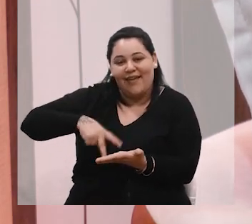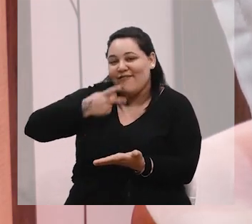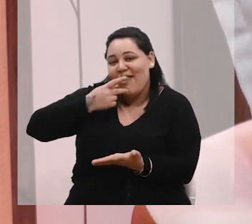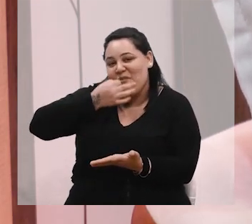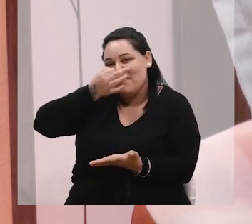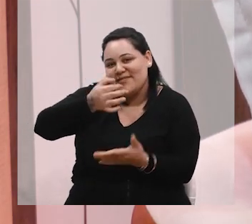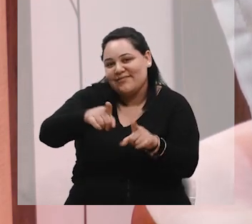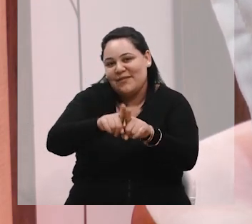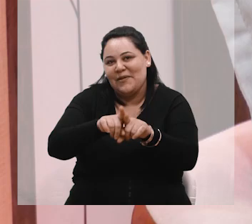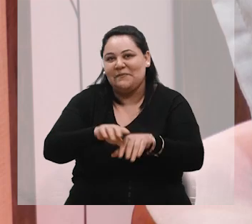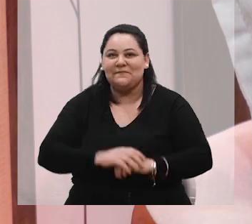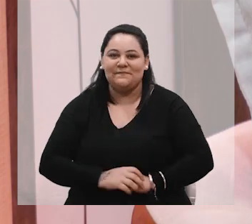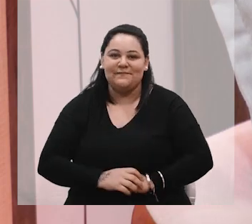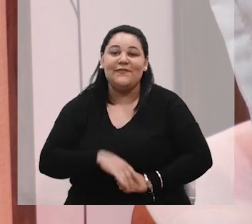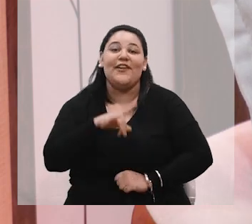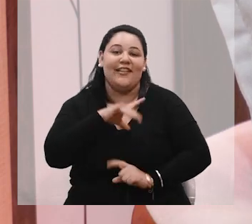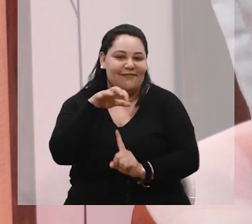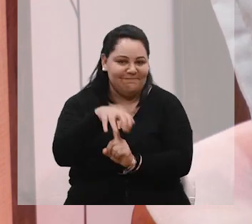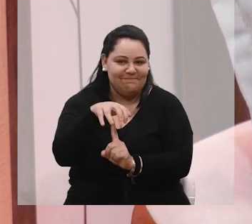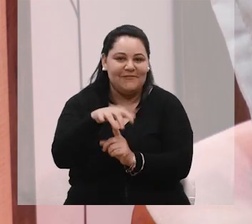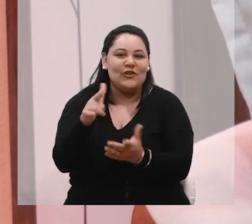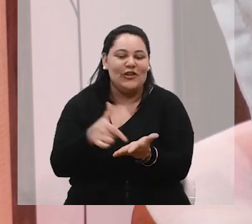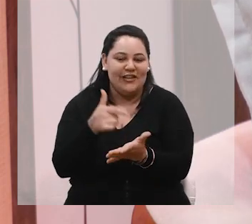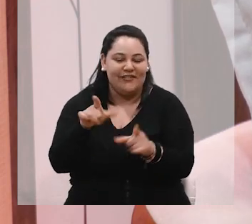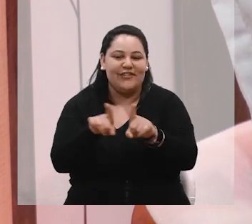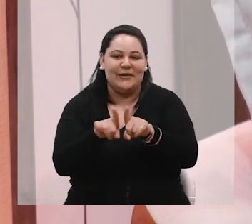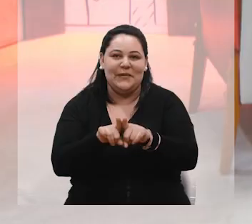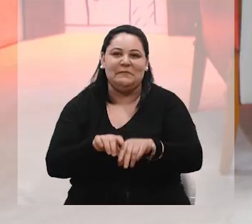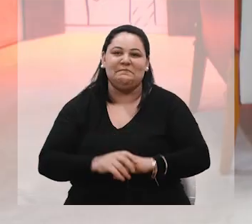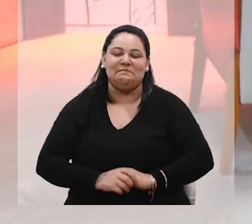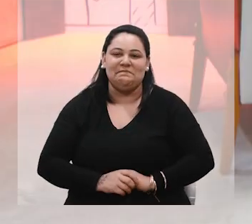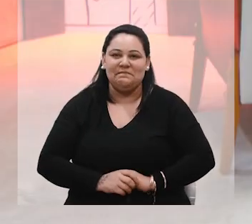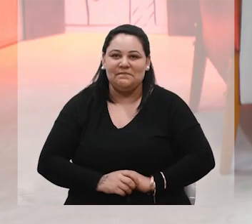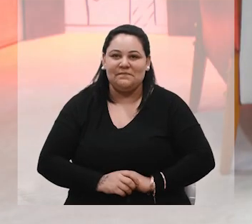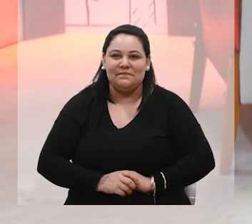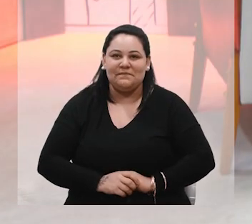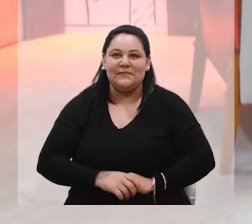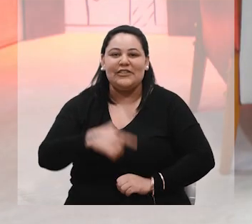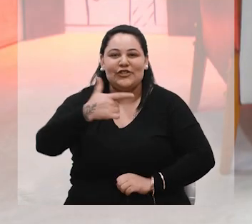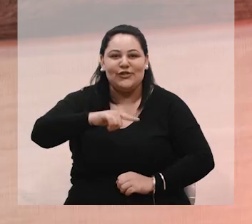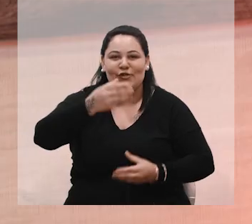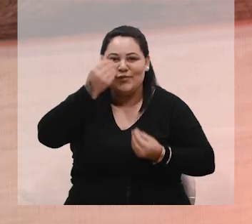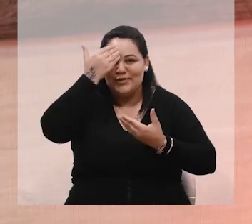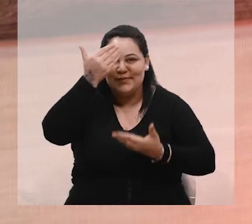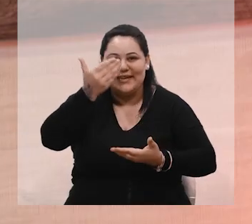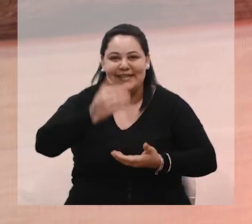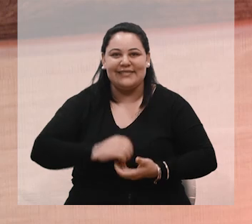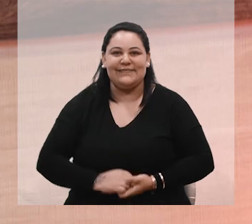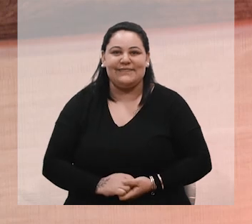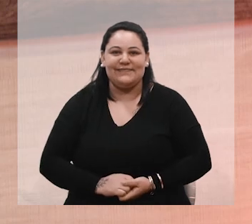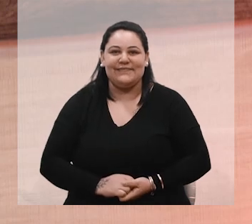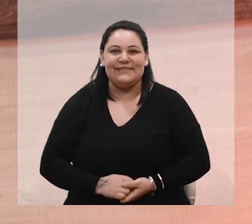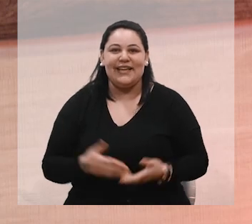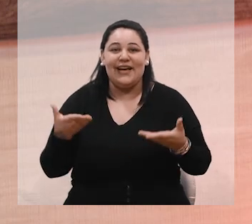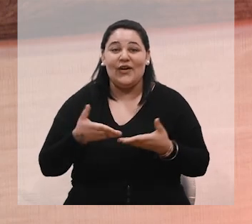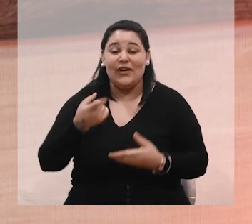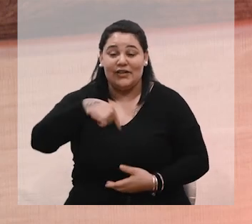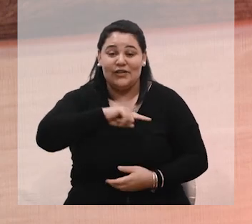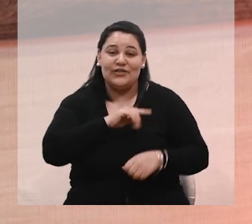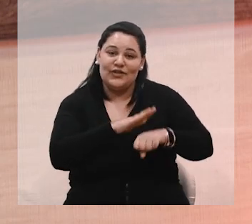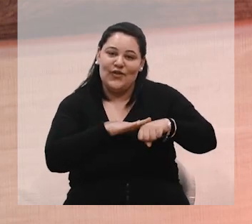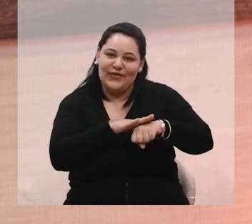que acha. Teremos uma feira do livro a propósito. Exato, então facilita. Né? Exato. Mais uma vez, muito obrigado. Eu que agradeço. Acabamos